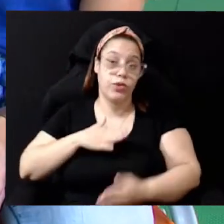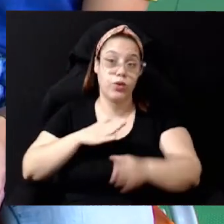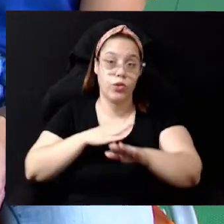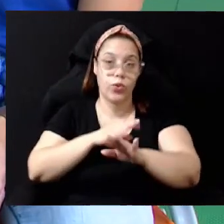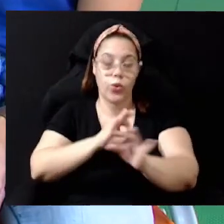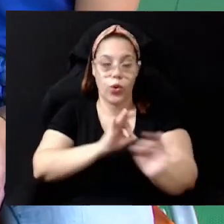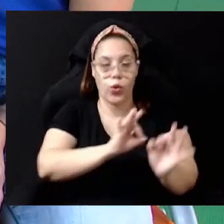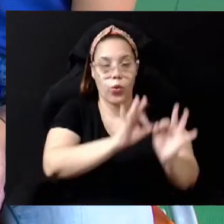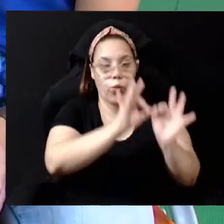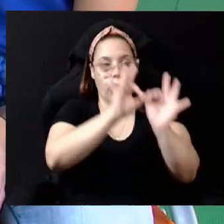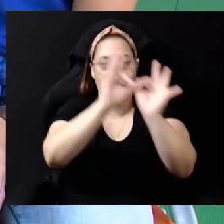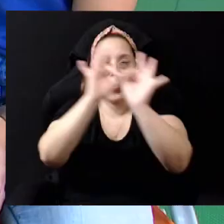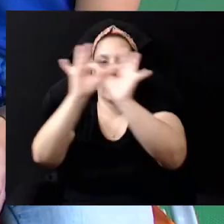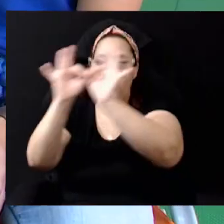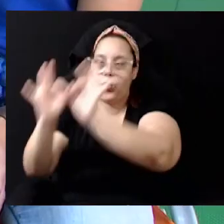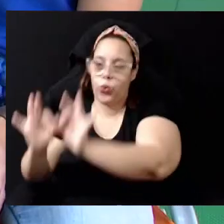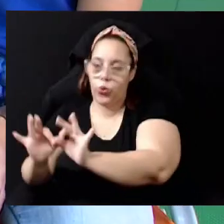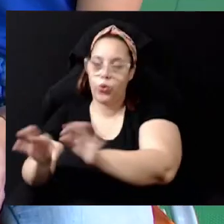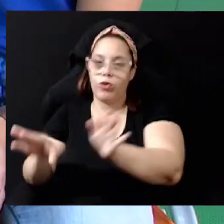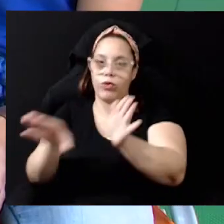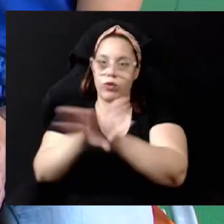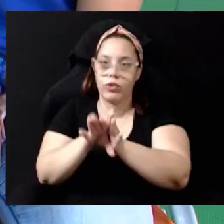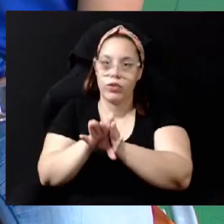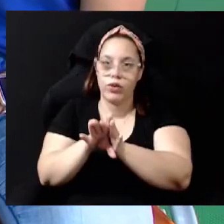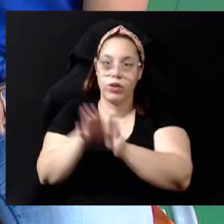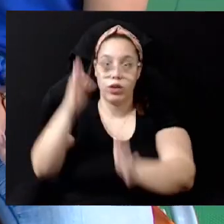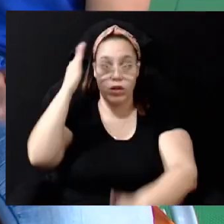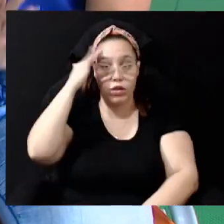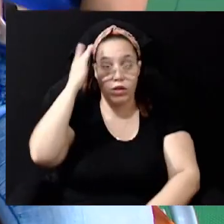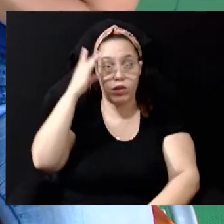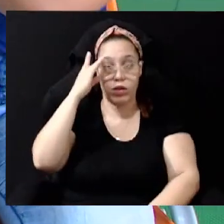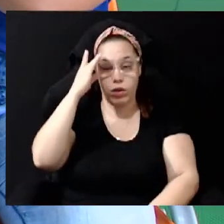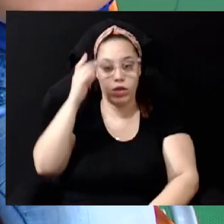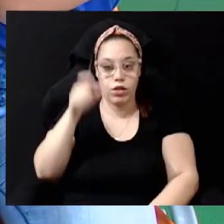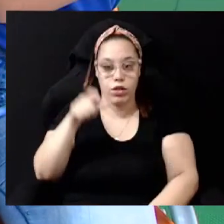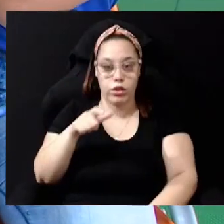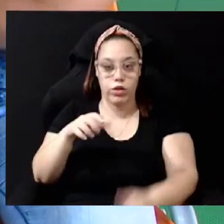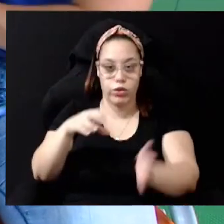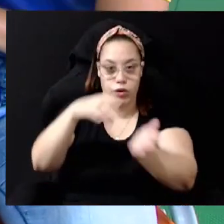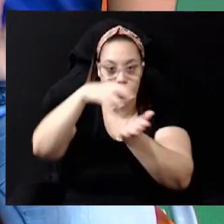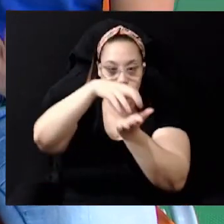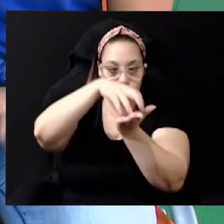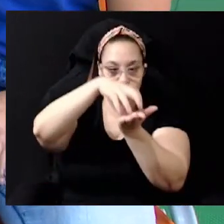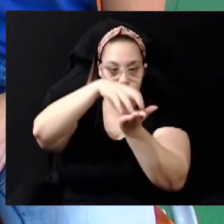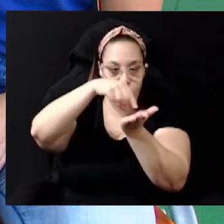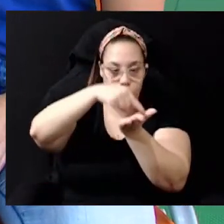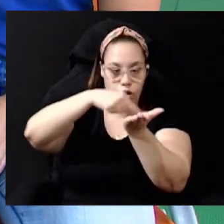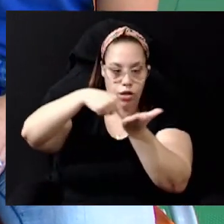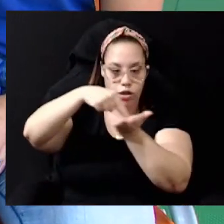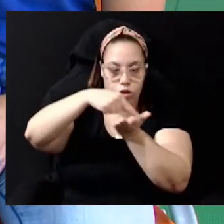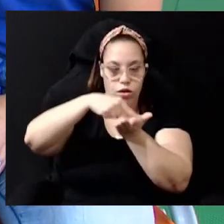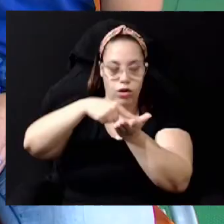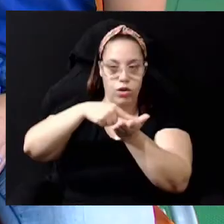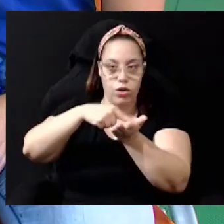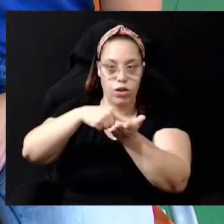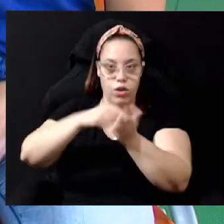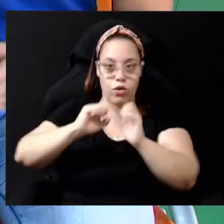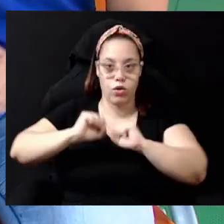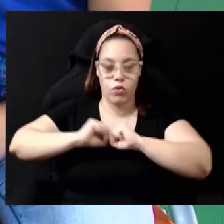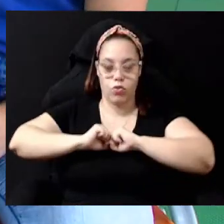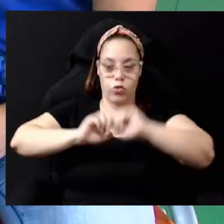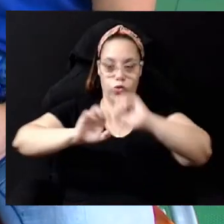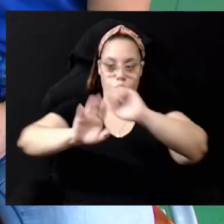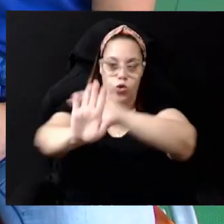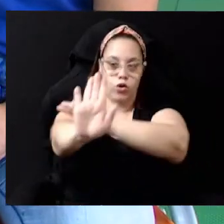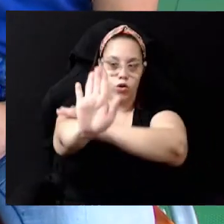ter uma rotina dentro das minhas aulas. Então, nós chegamos, eles já sabem que eles têm que se concentrar ali no círculo do meio, para a gente começar com uma fase